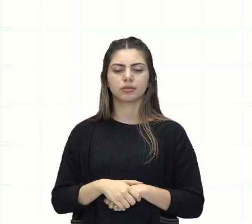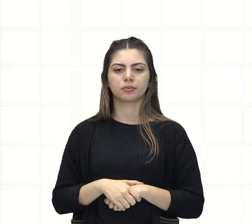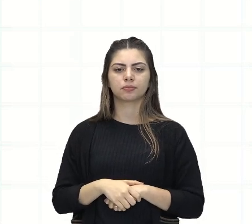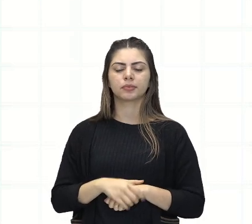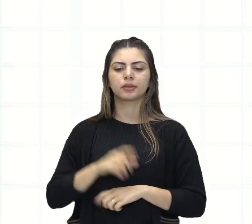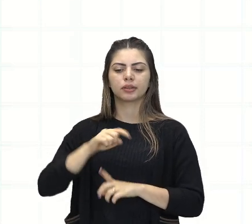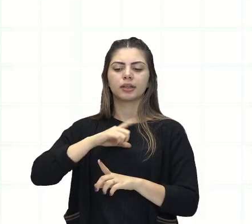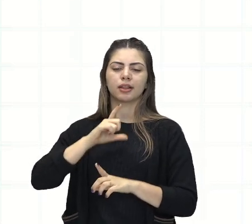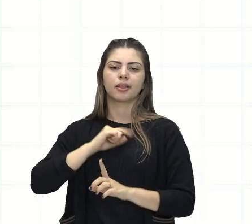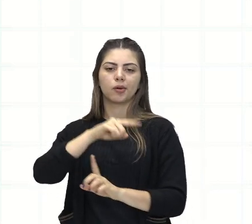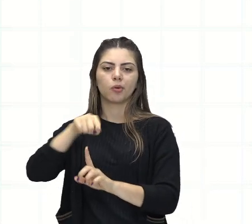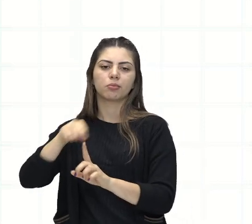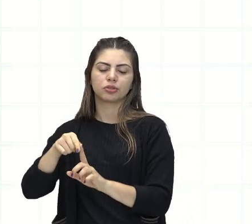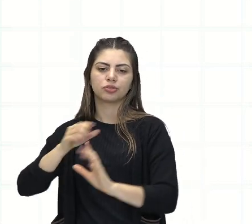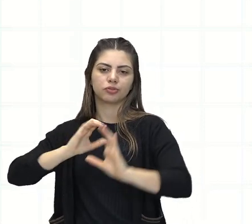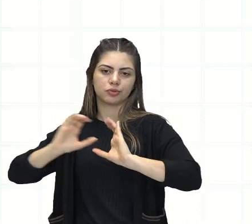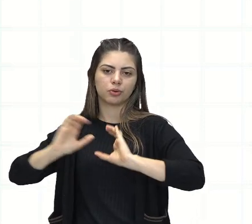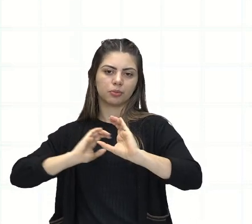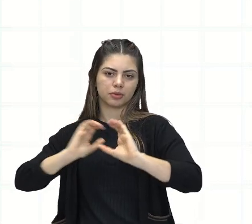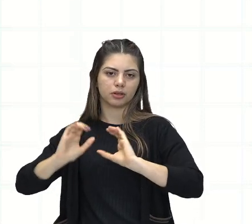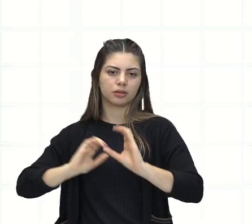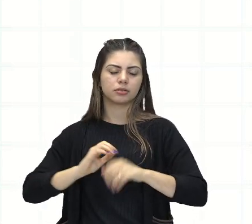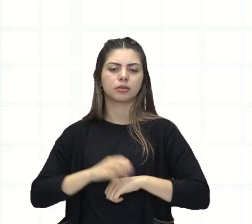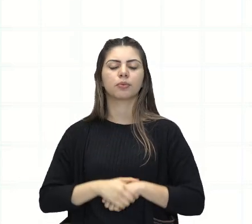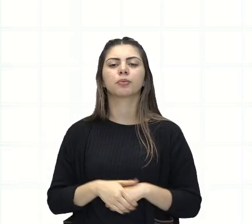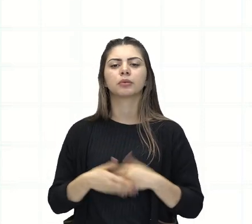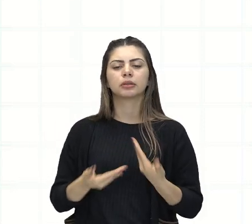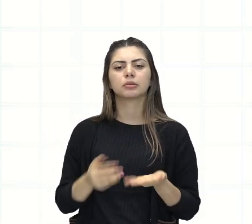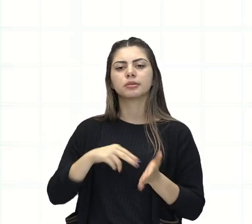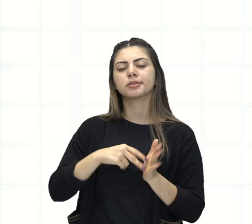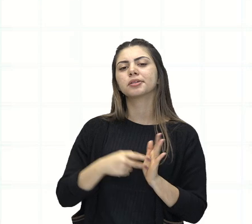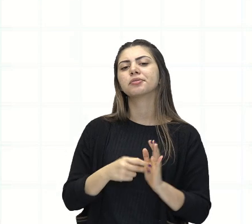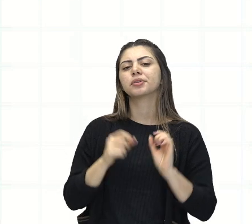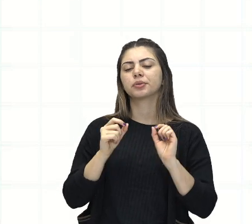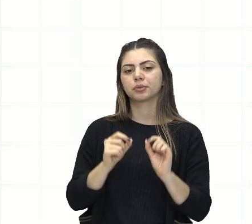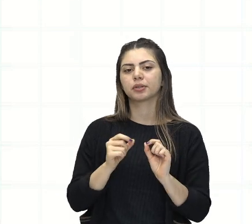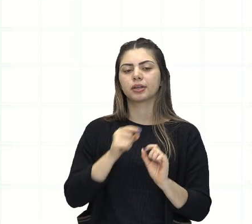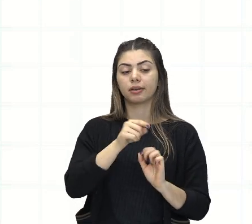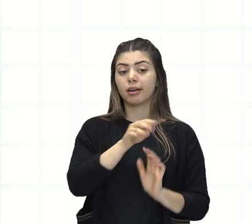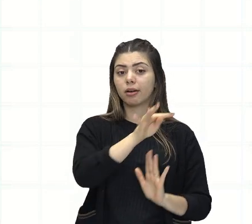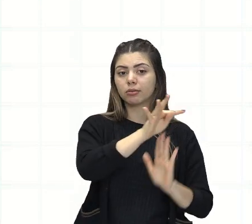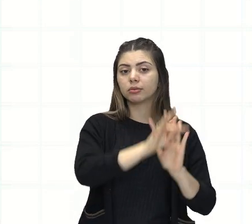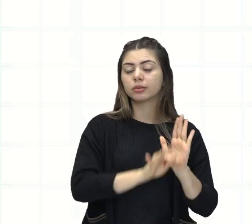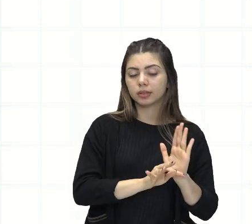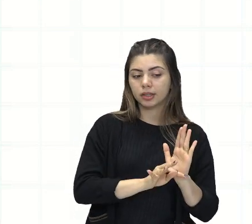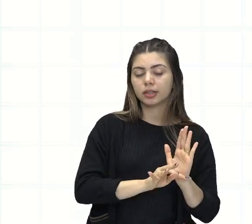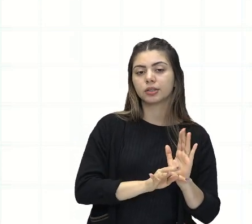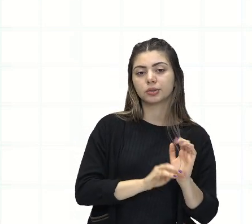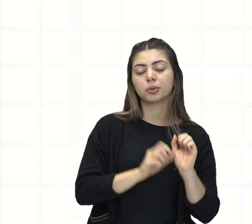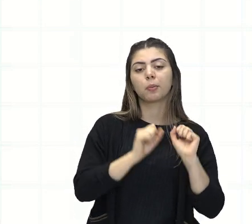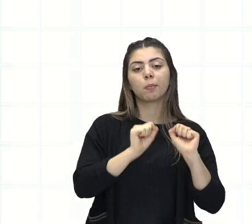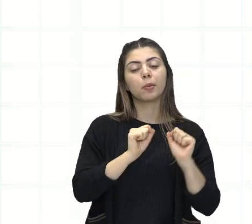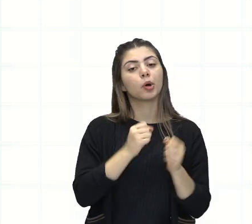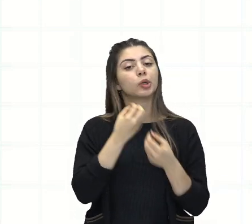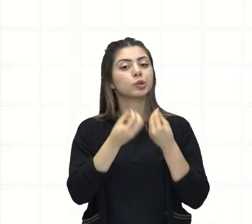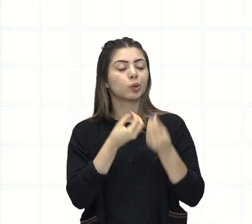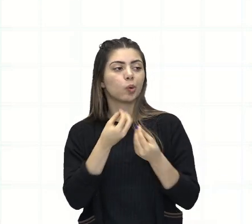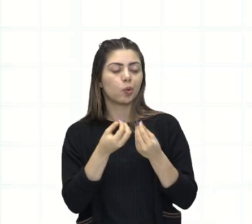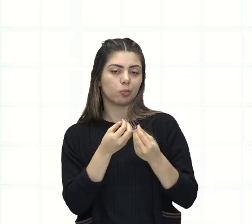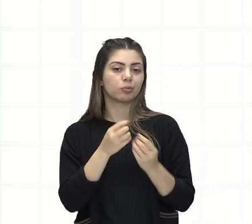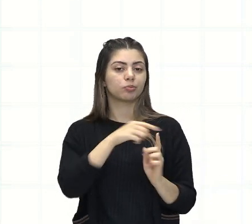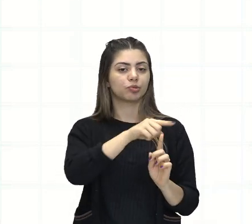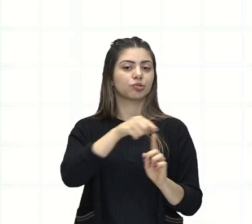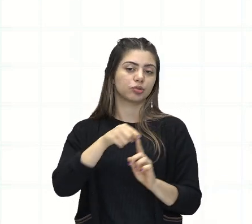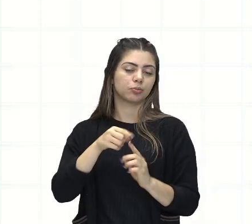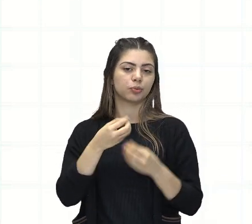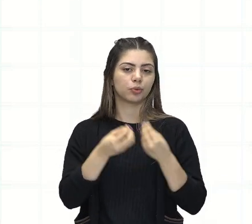comunicativa podem ocorrer. Ou seja, o texto, ele pode se apresentar de